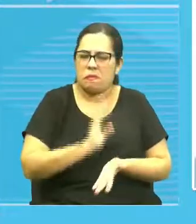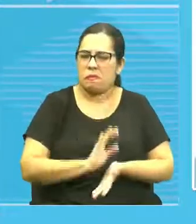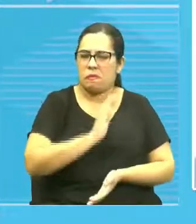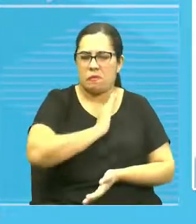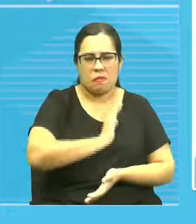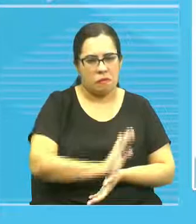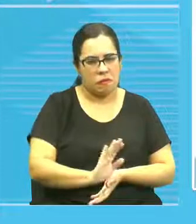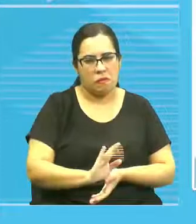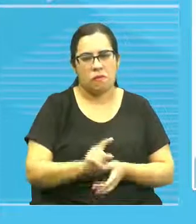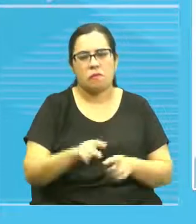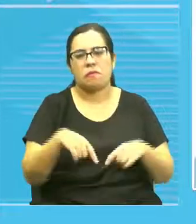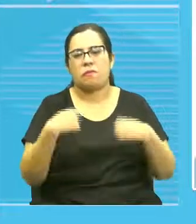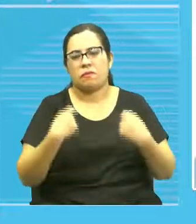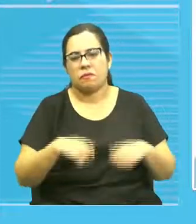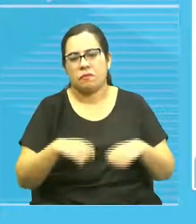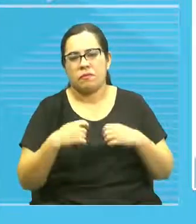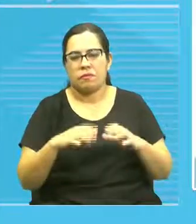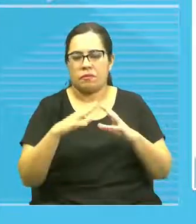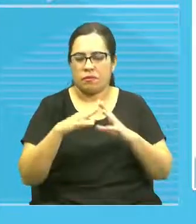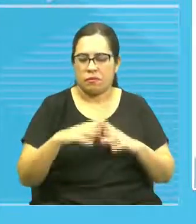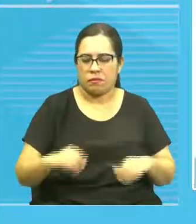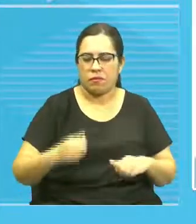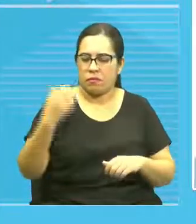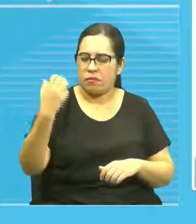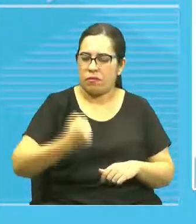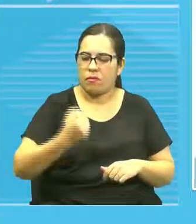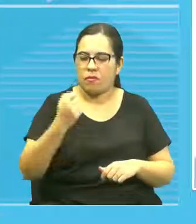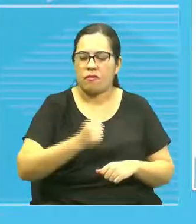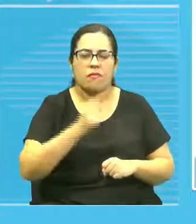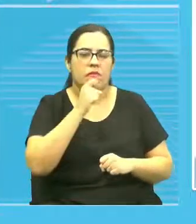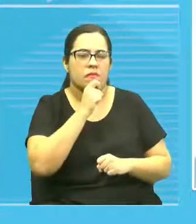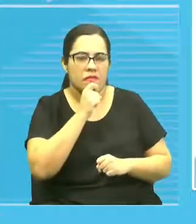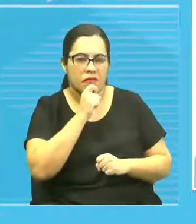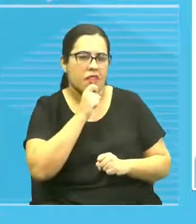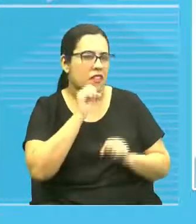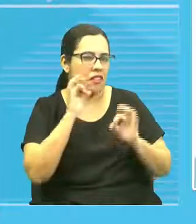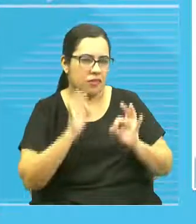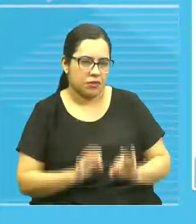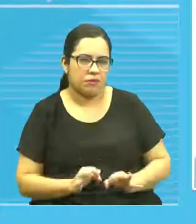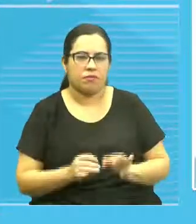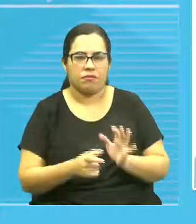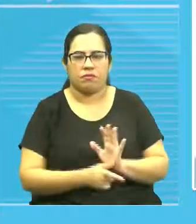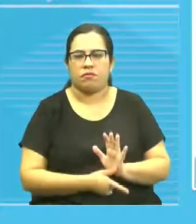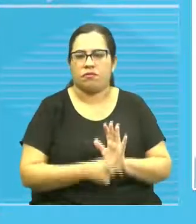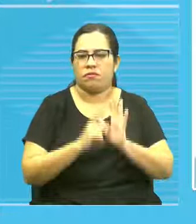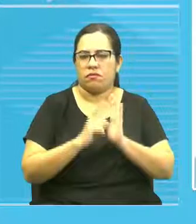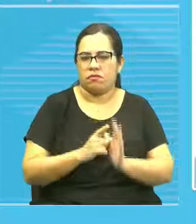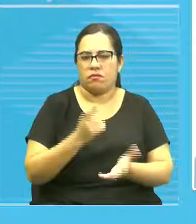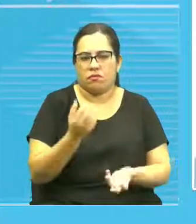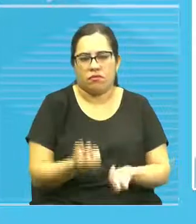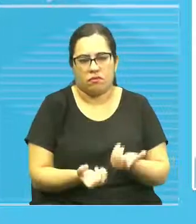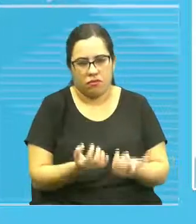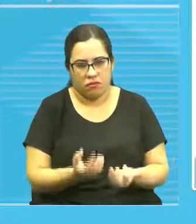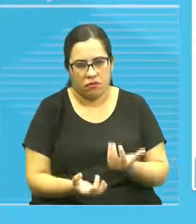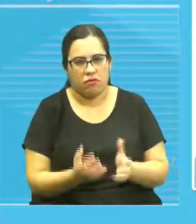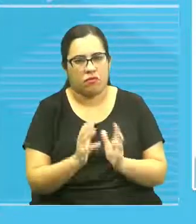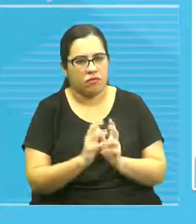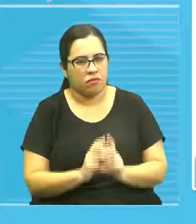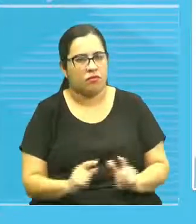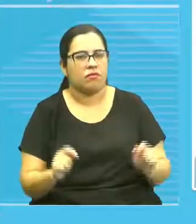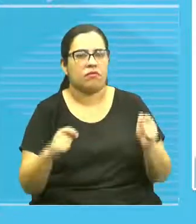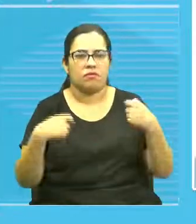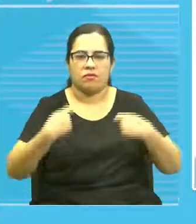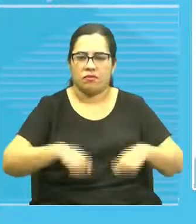tem que dissolver no leite frio, não é, Adriana? Não tem que dissolver antes de levar ao fogo? Você tem